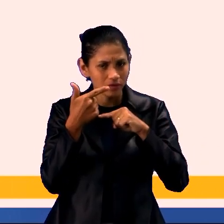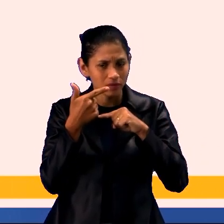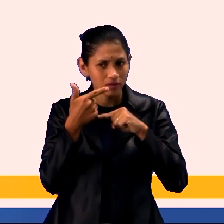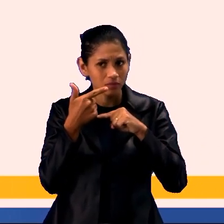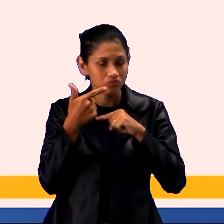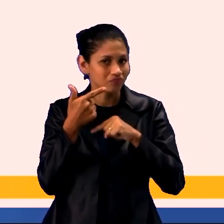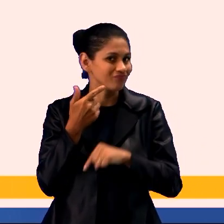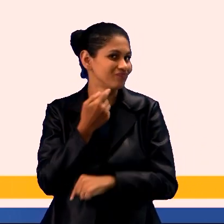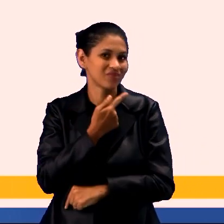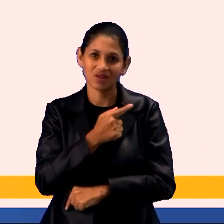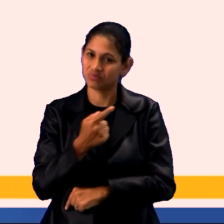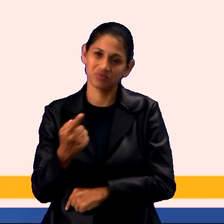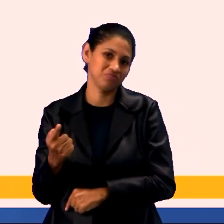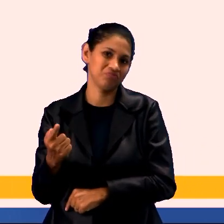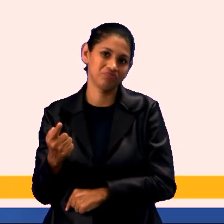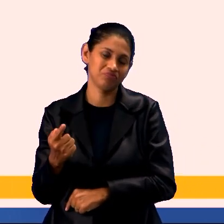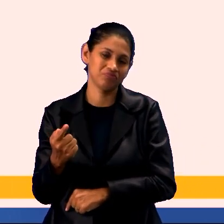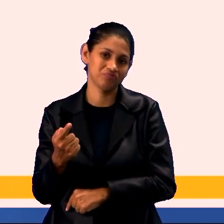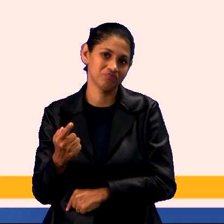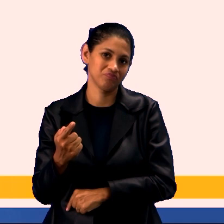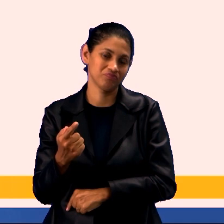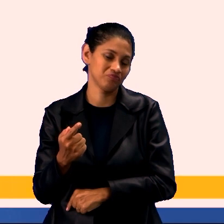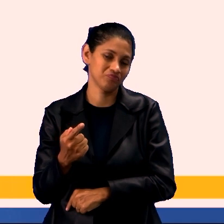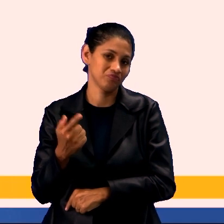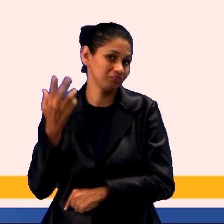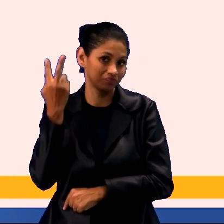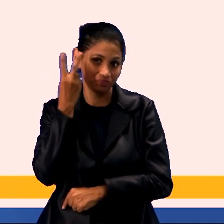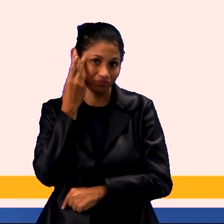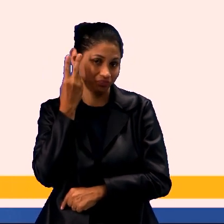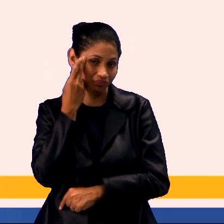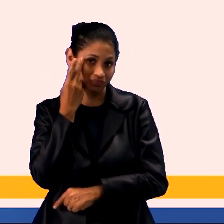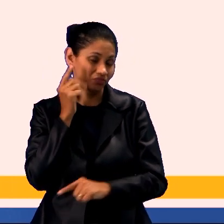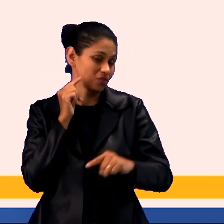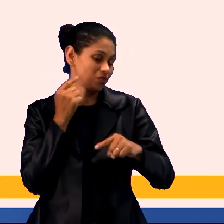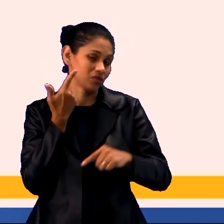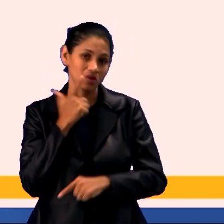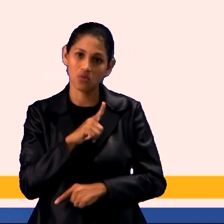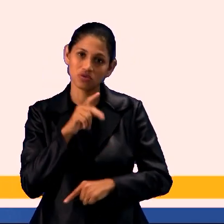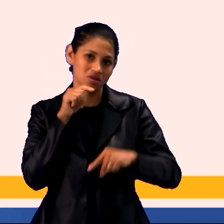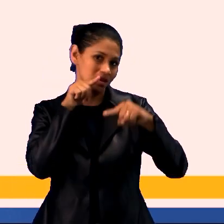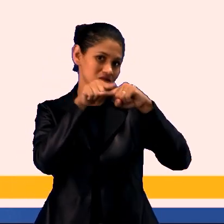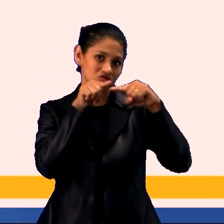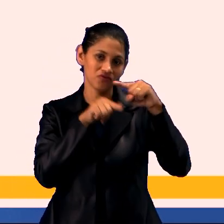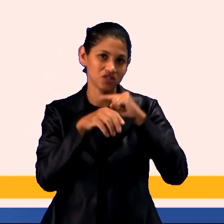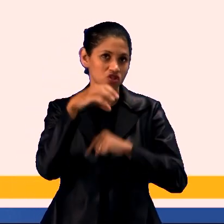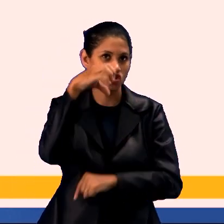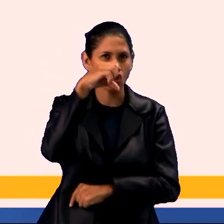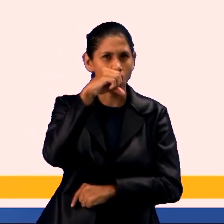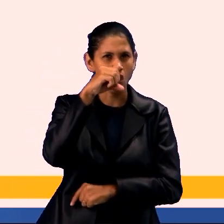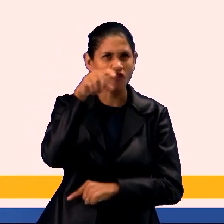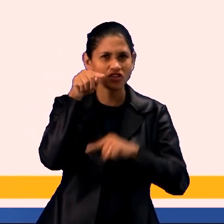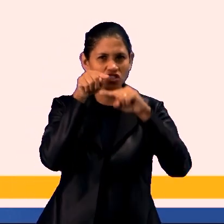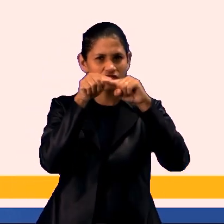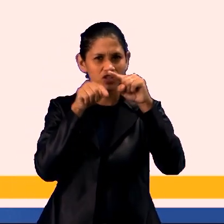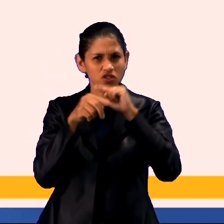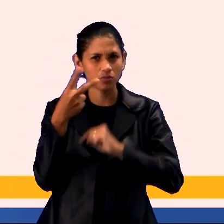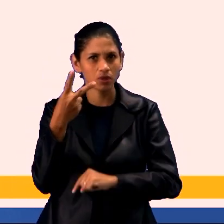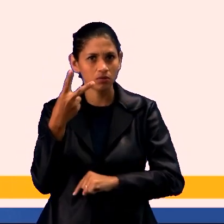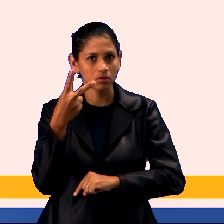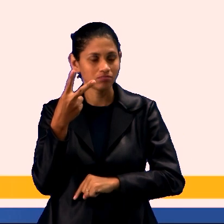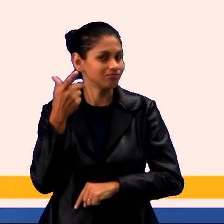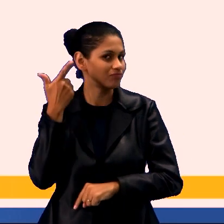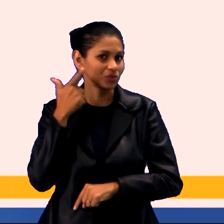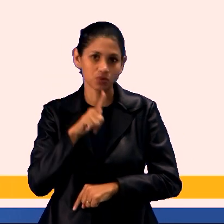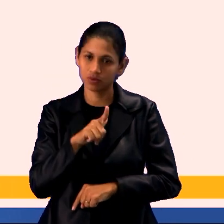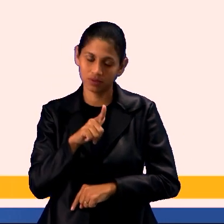9 e o 14 não tem nenhum divisor comum, então fica dessa mesma forma, 9 sobre